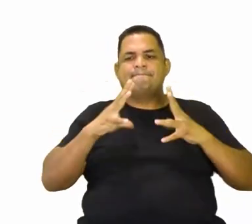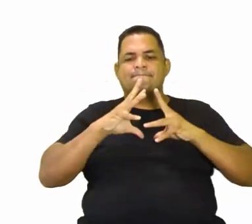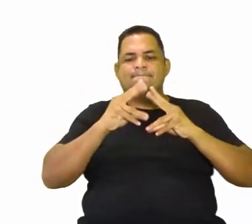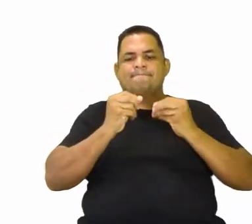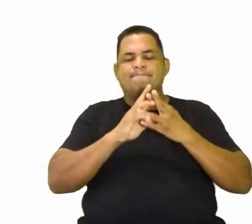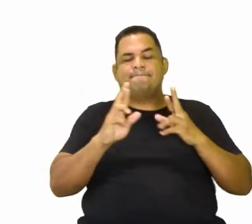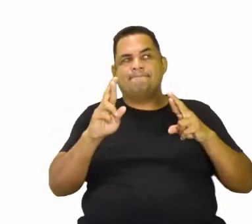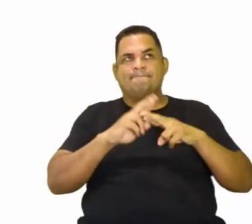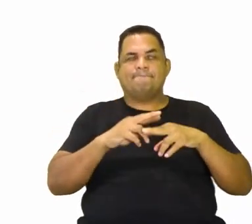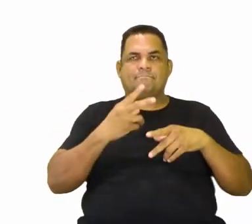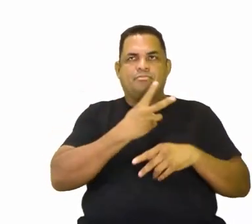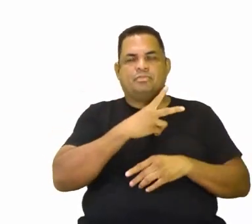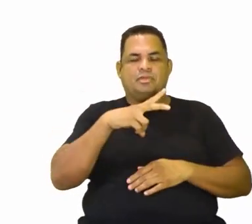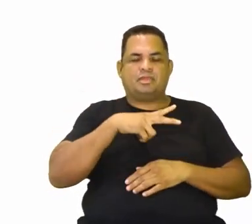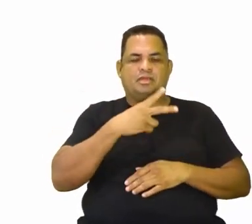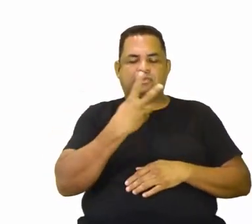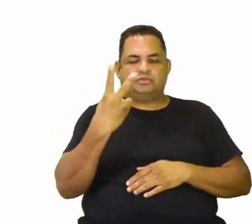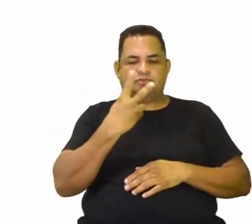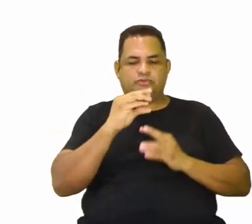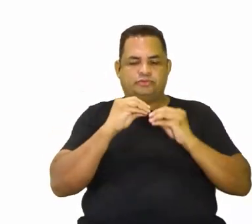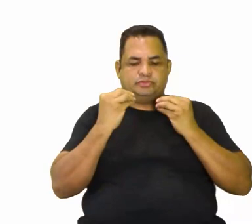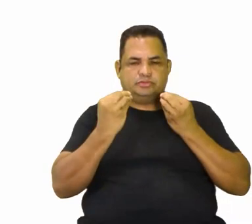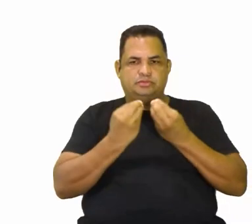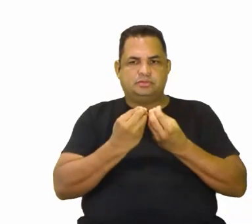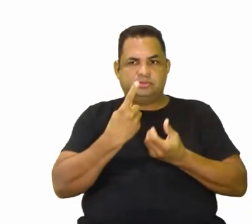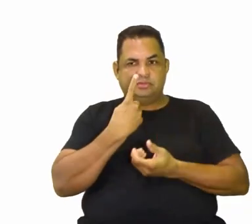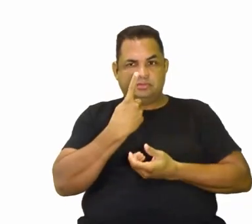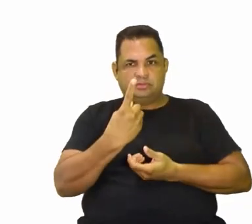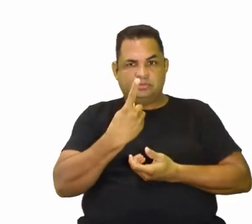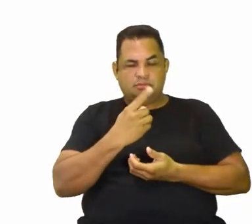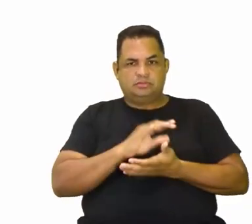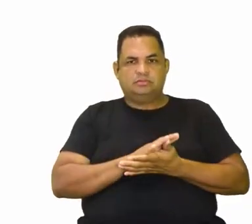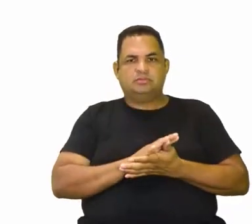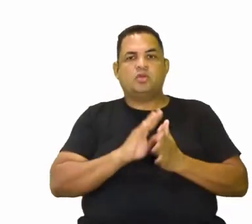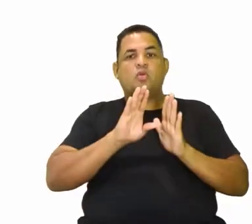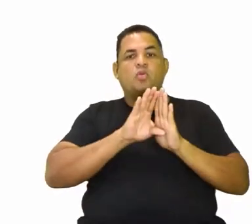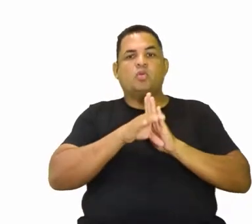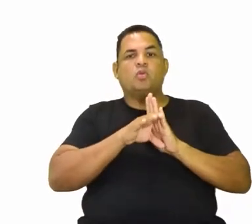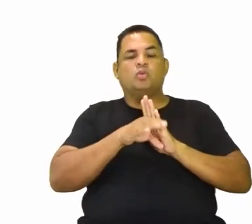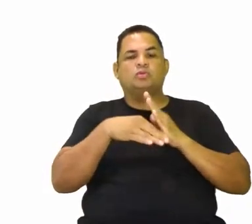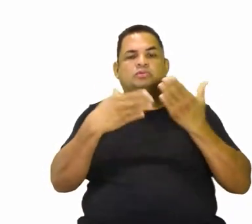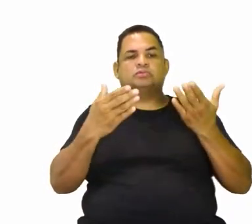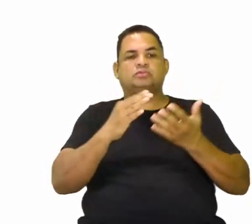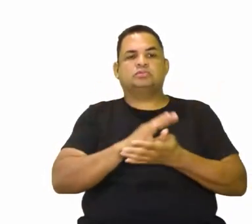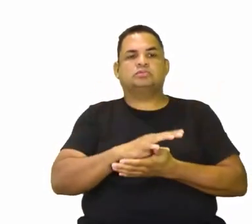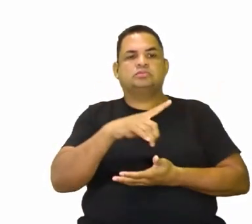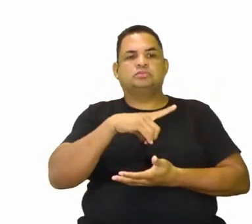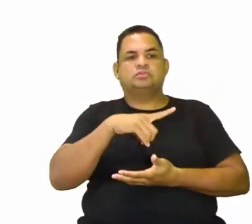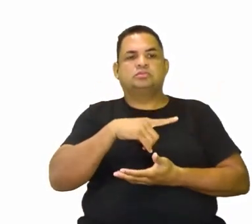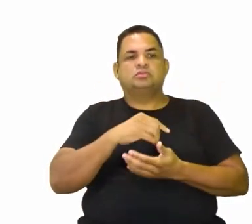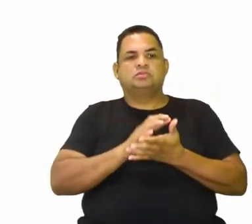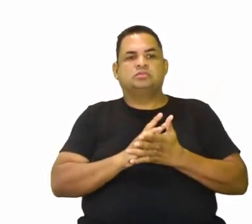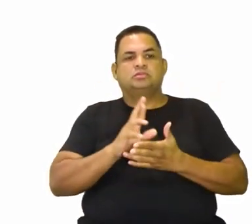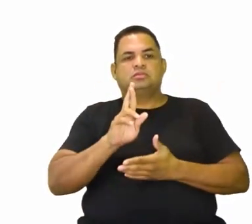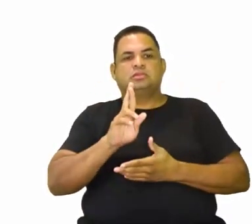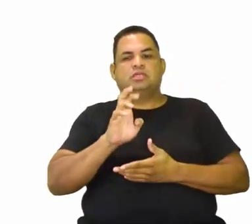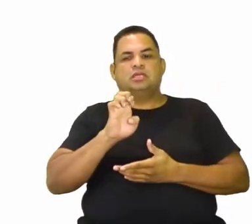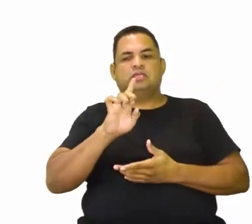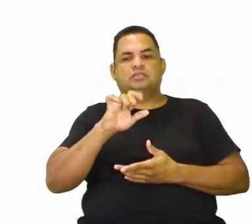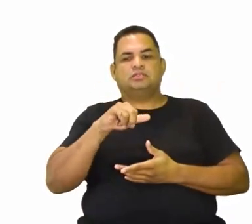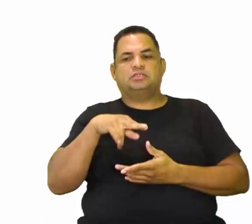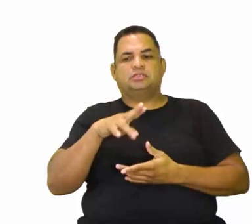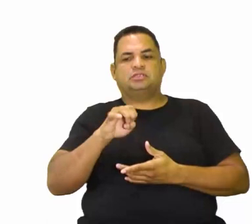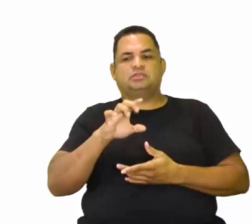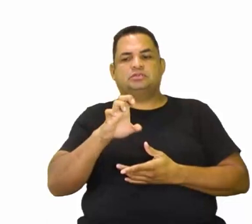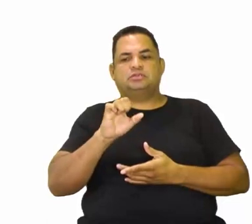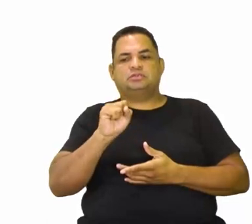tem duas substâncias. Não. Olha só a definição. Numa reação, nós vamos ter reagentes. Então,